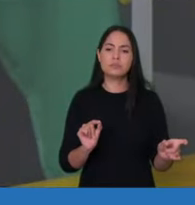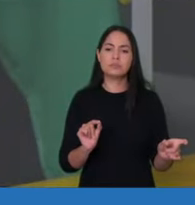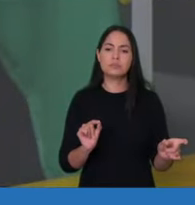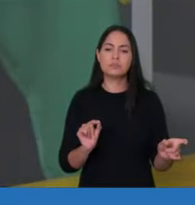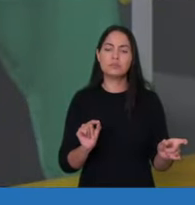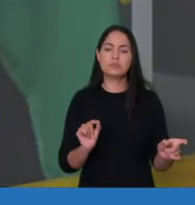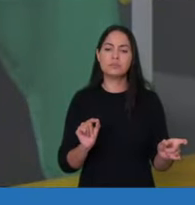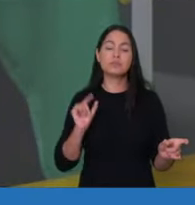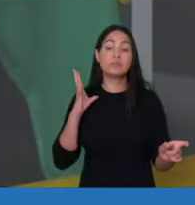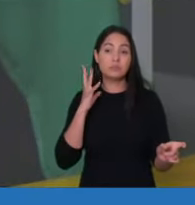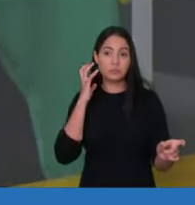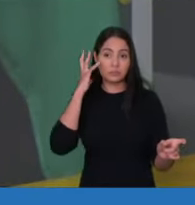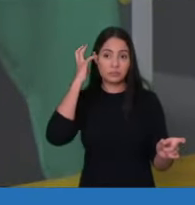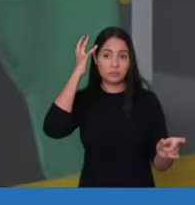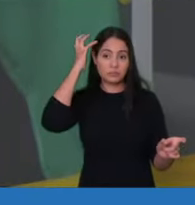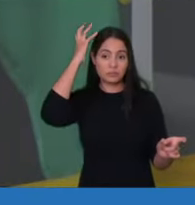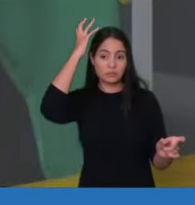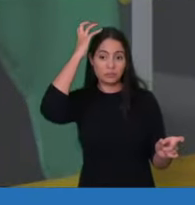homenageia